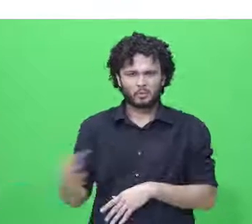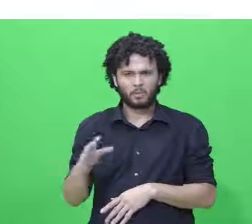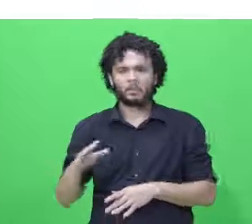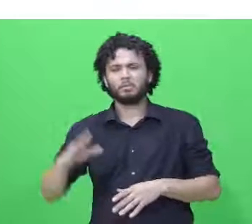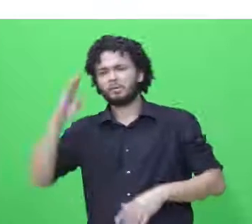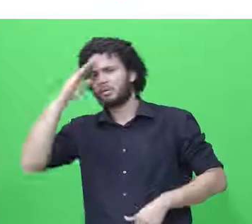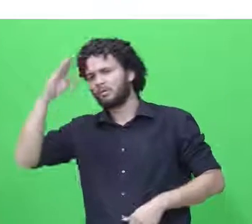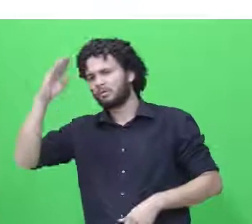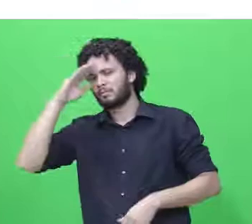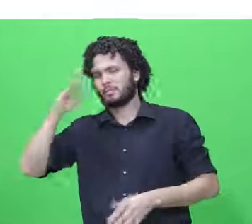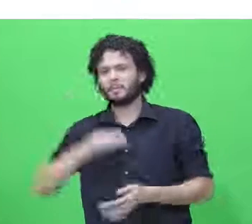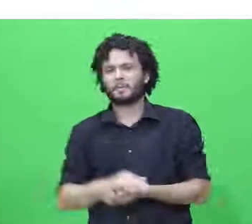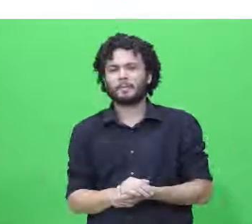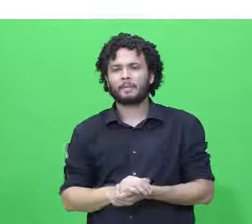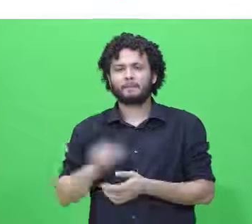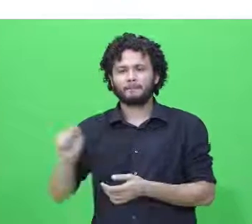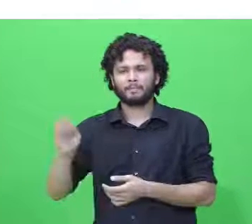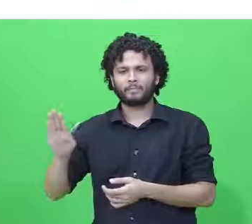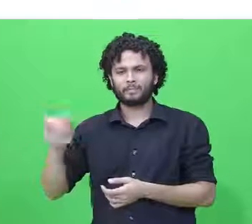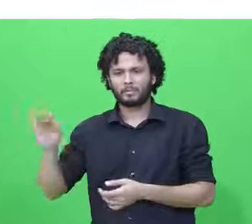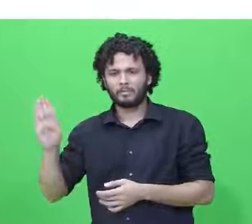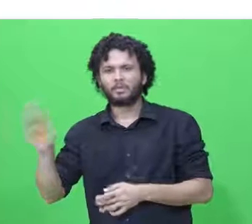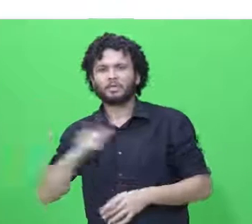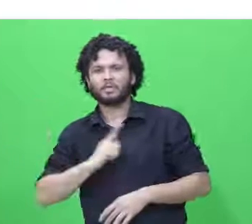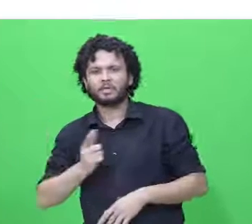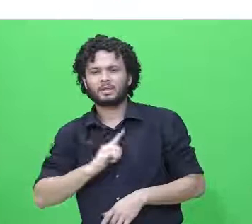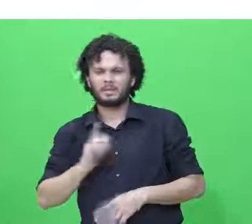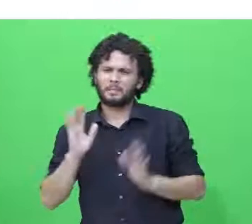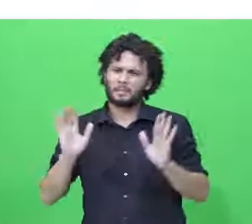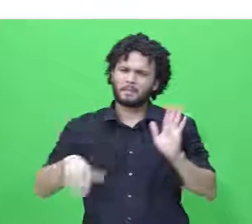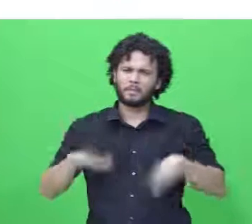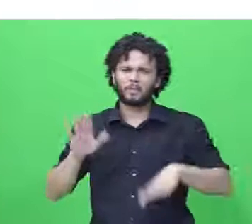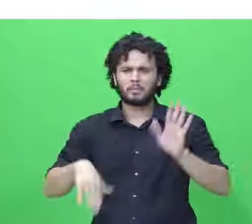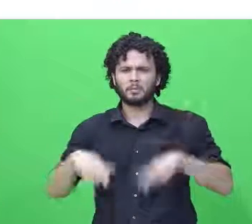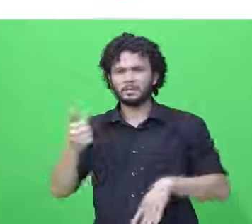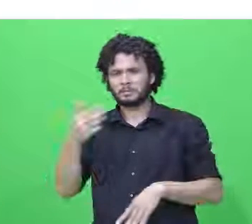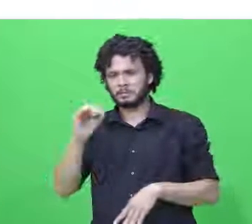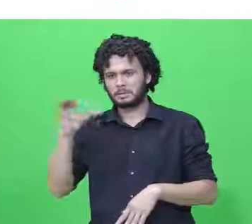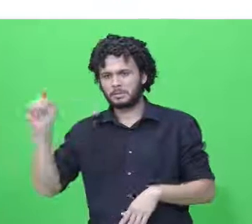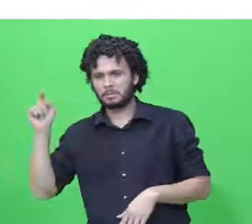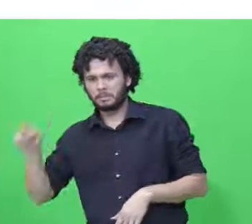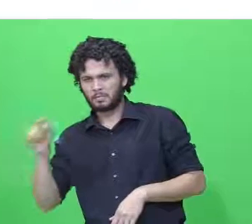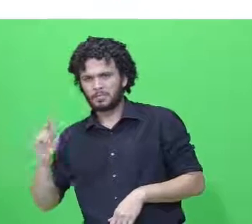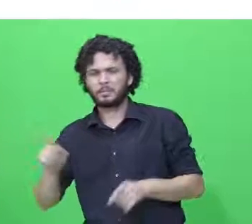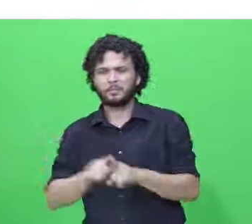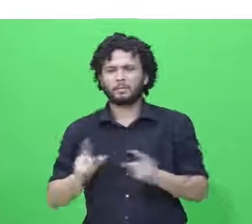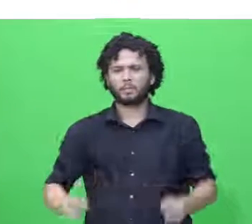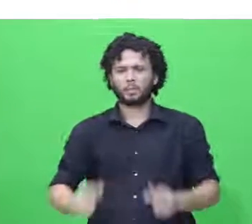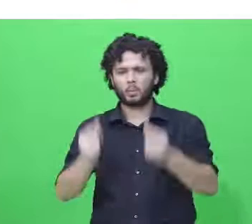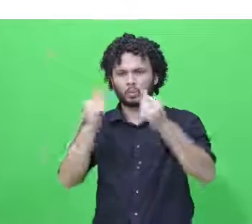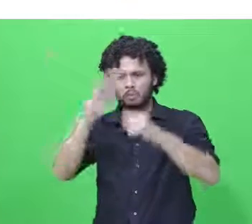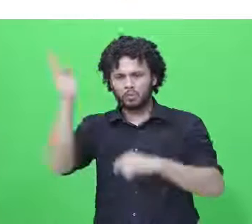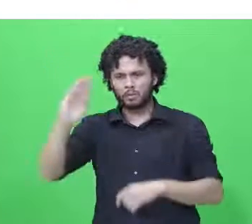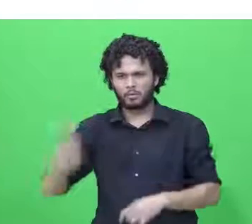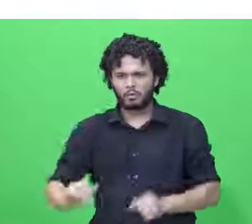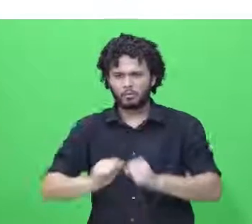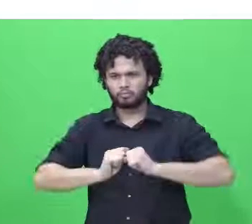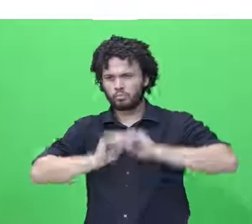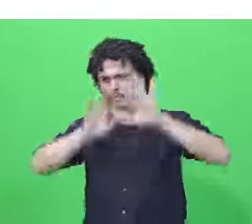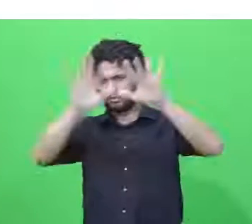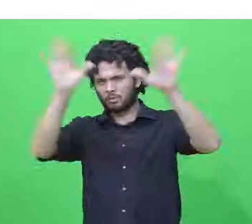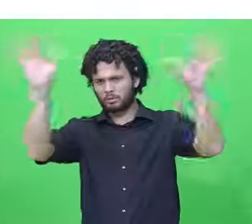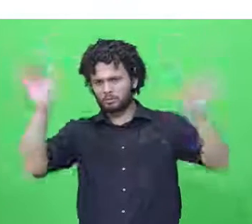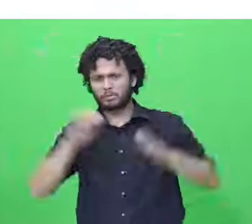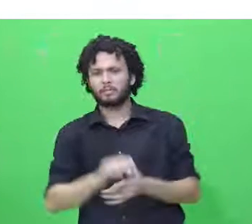Forças Armadas. A AIB chegou a possuir mais de 100 mil filiados e mais de 1.000 núcleos espalhados pelo Brasil, né, por todo o